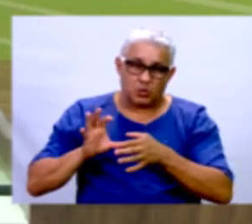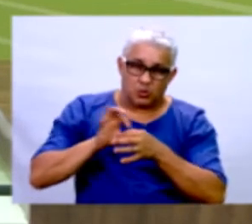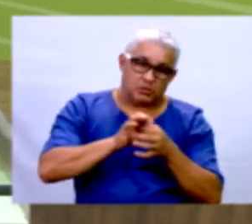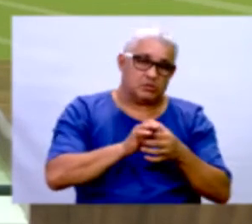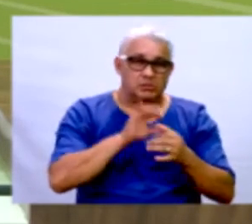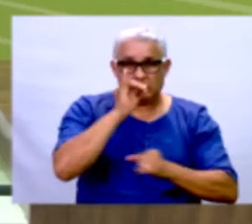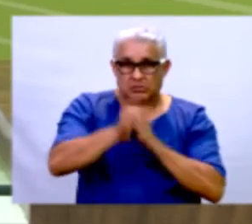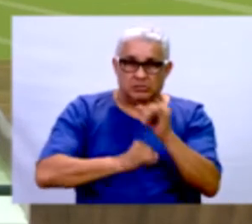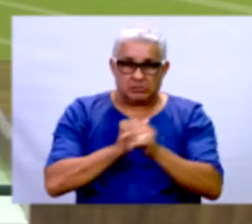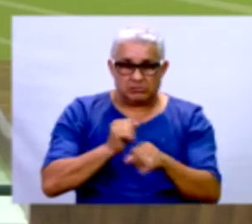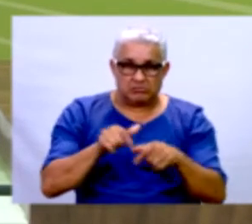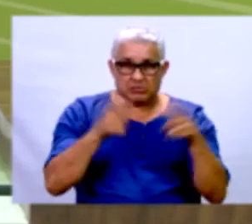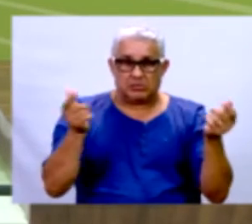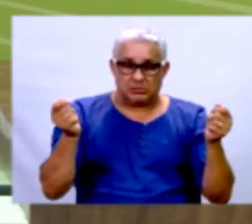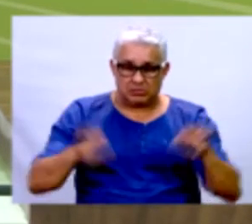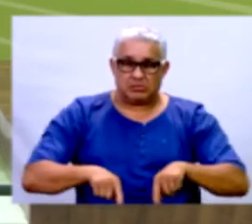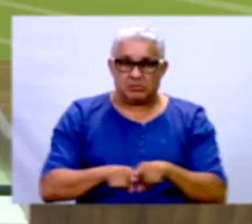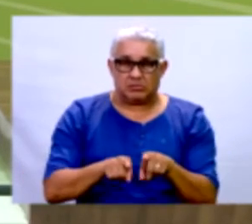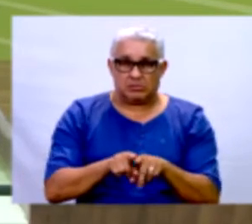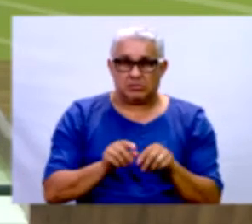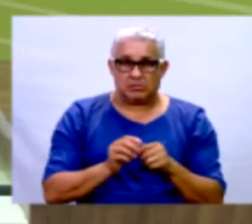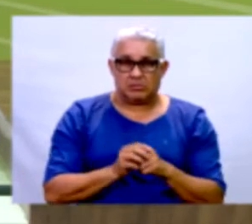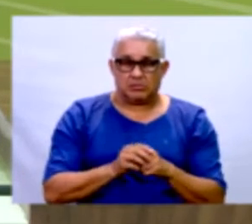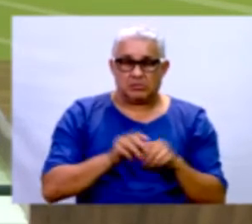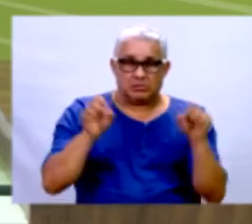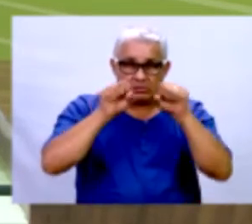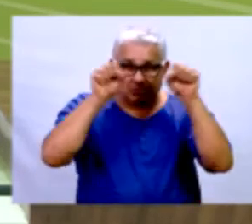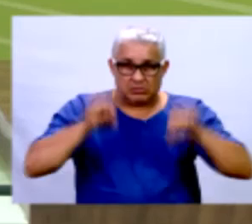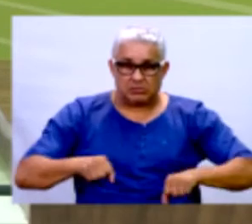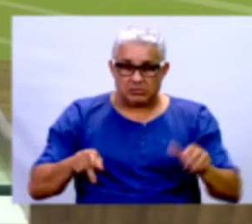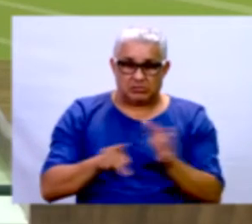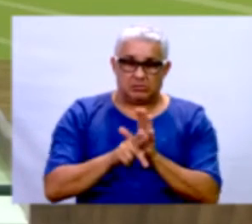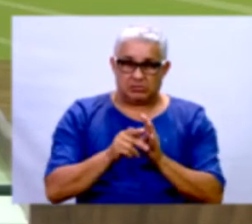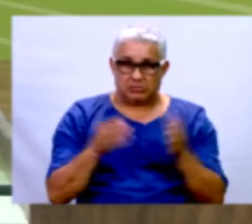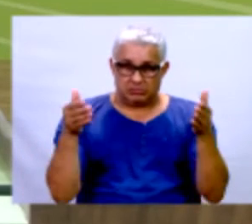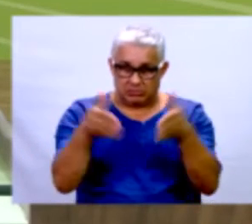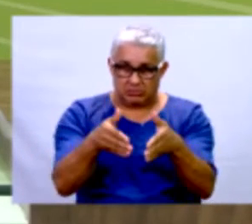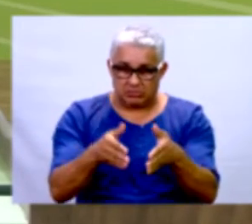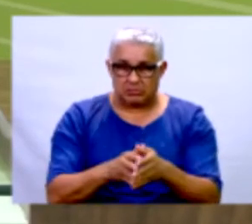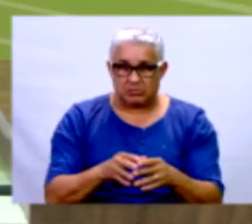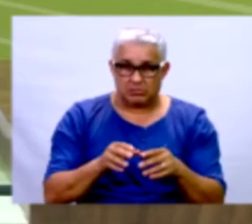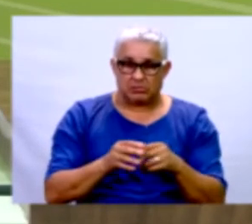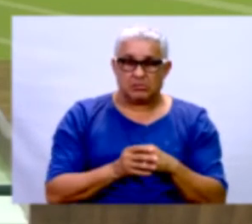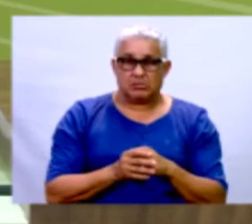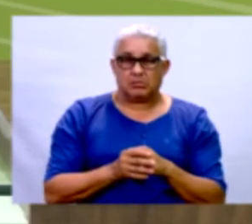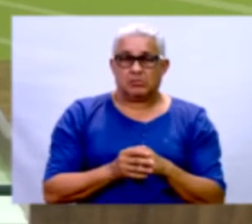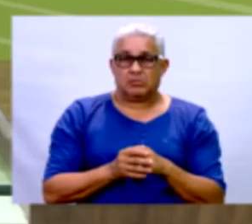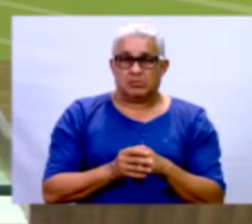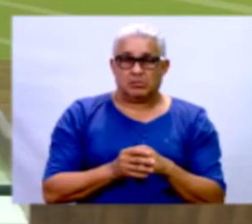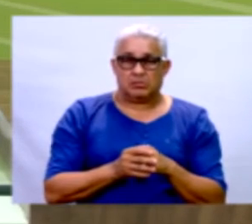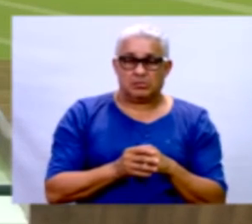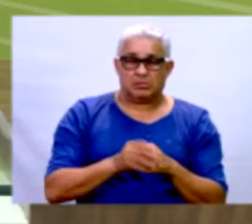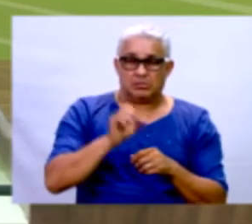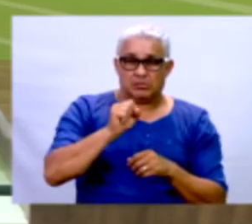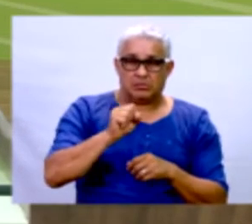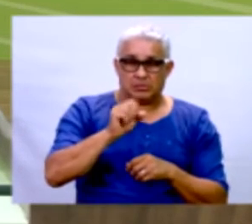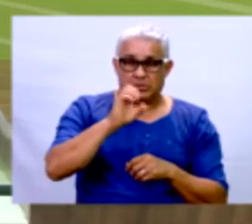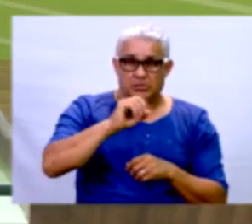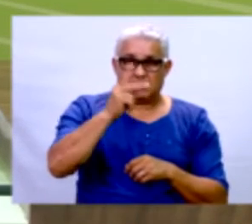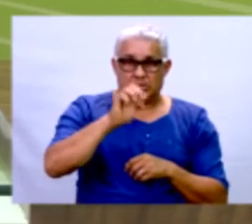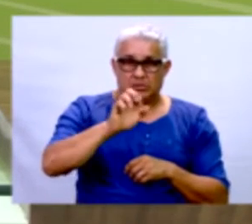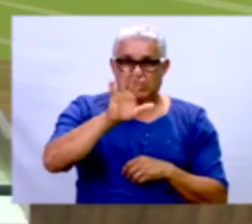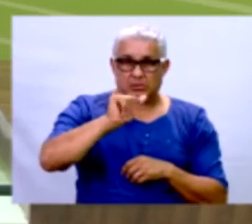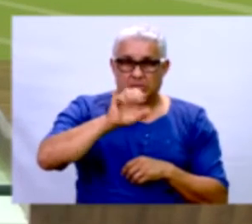amplo, que a gente pensar em termos de sistemas. Então, um sistema operacional pode fornecer serviços, por